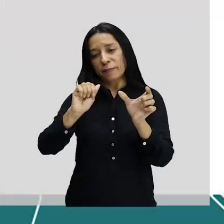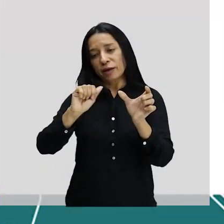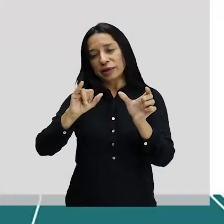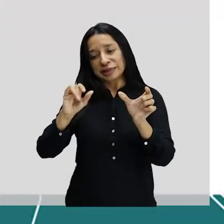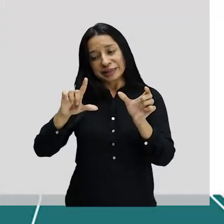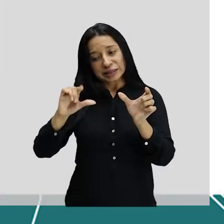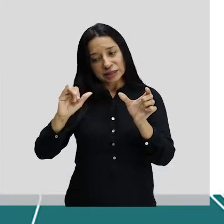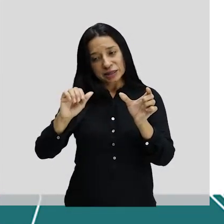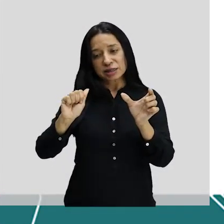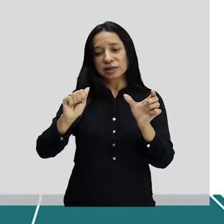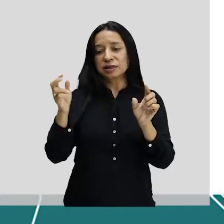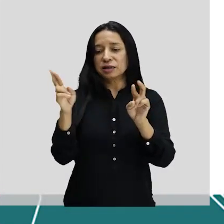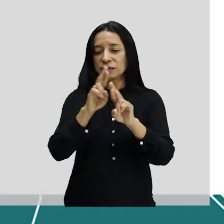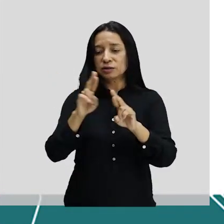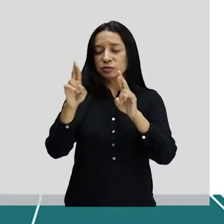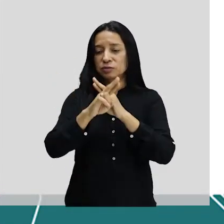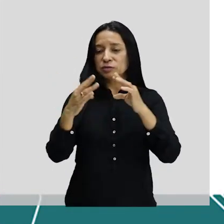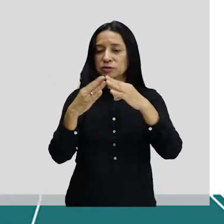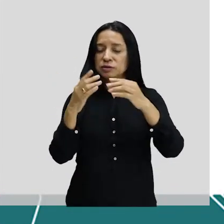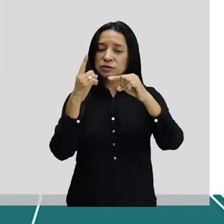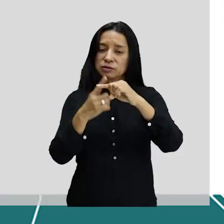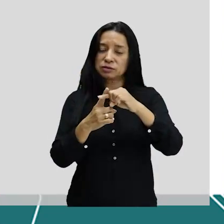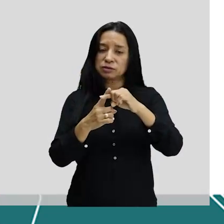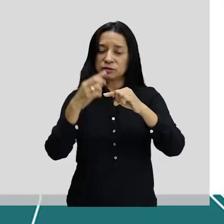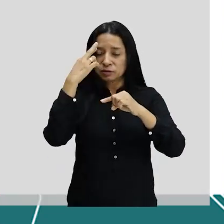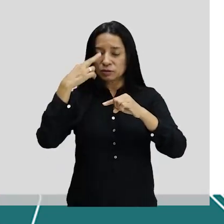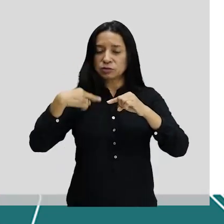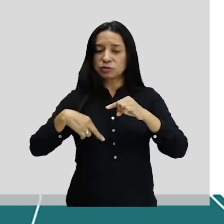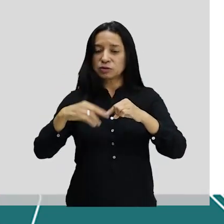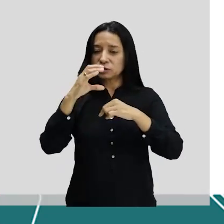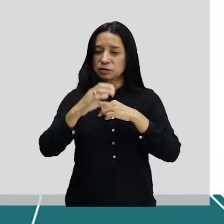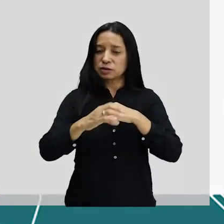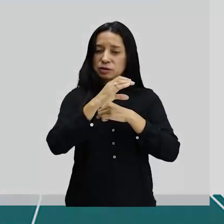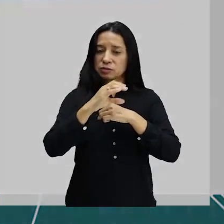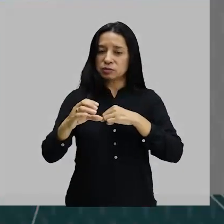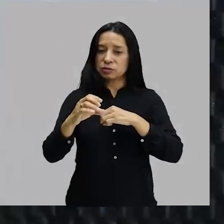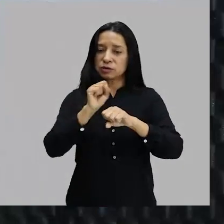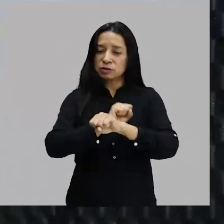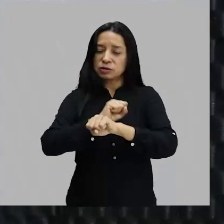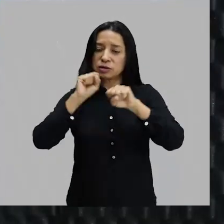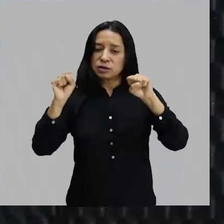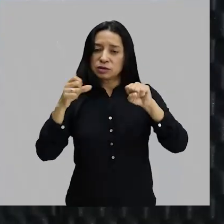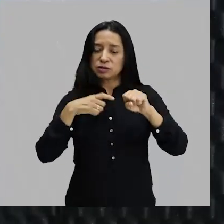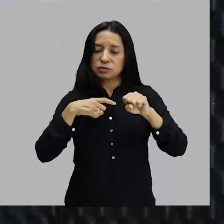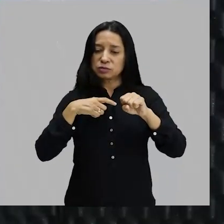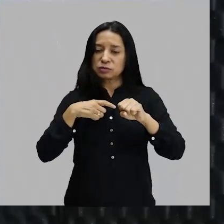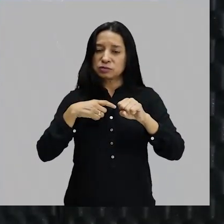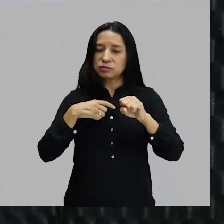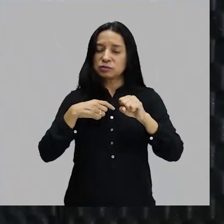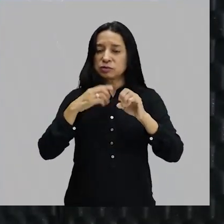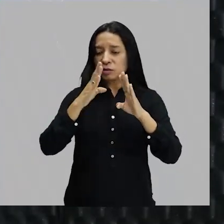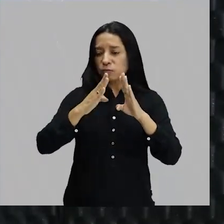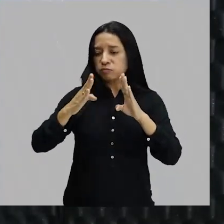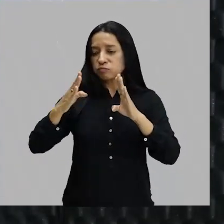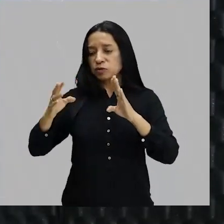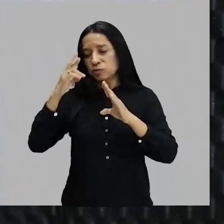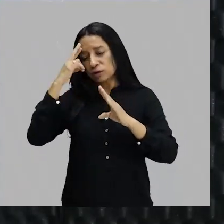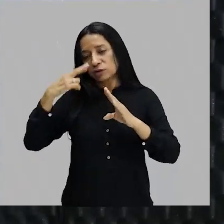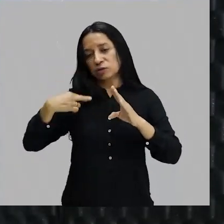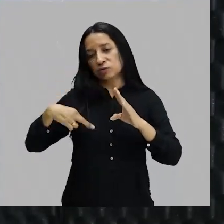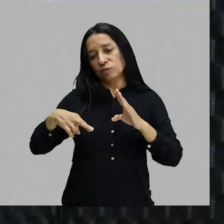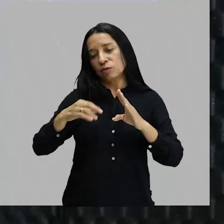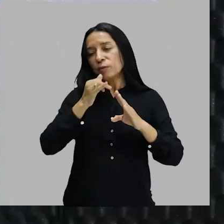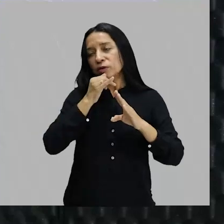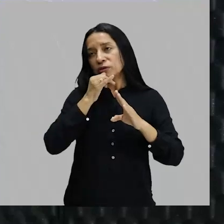igrejas religiosas católicas, geralmente de cunho gigantesco ou que tem um acervo religioso ao redor, tipo uma